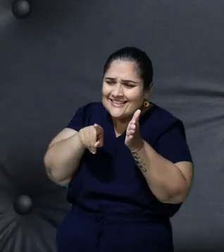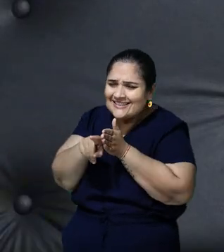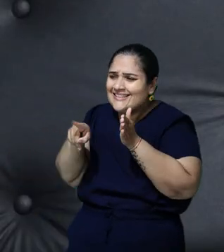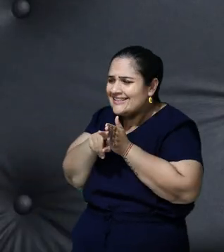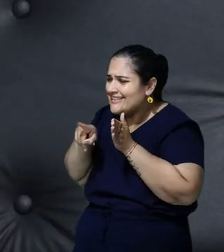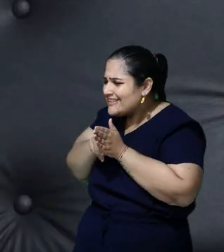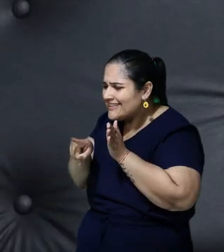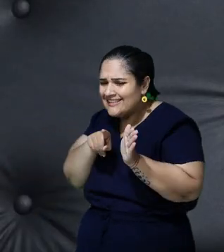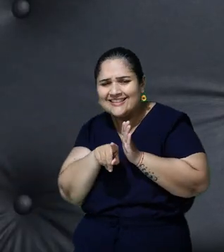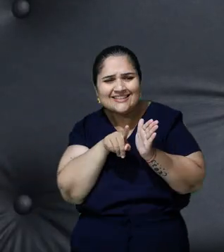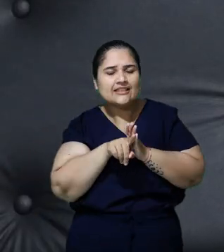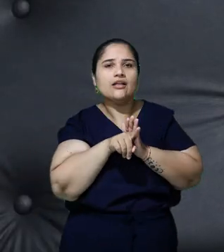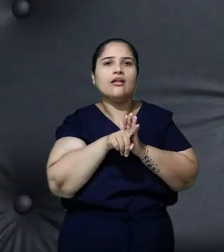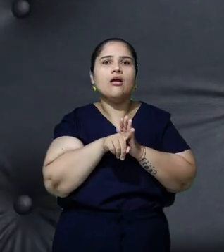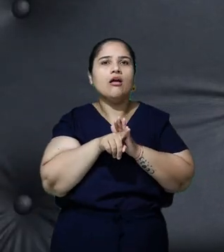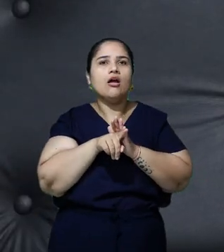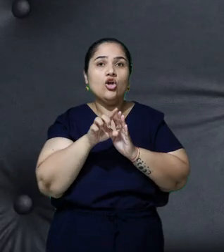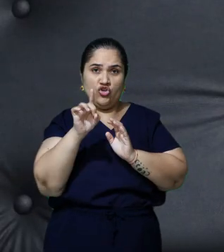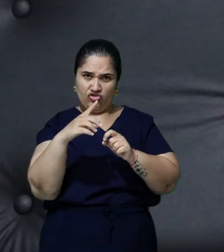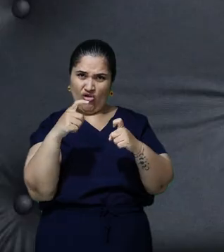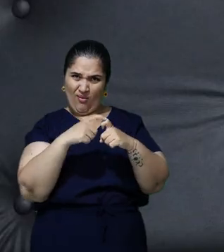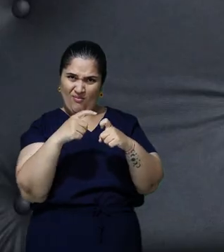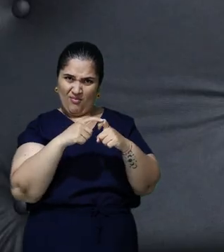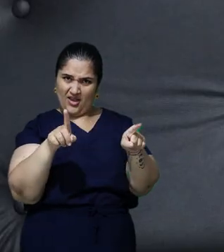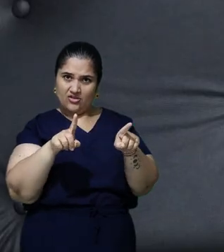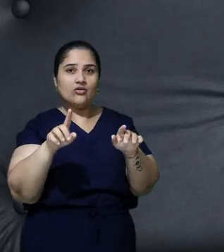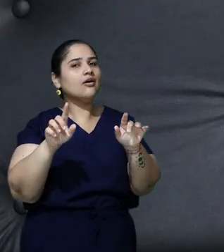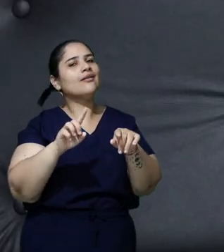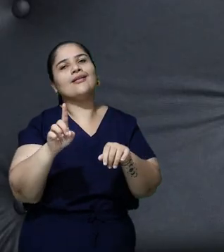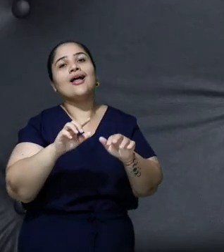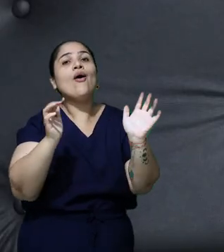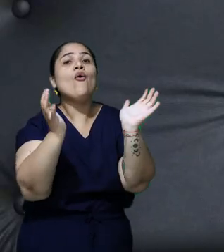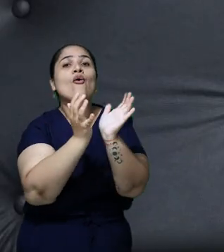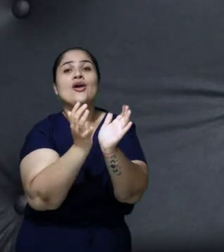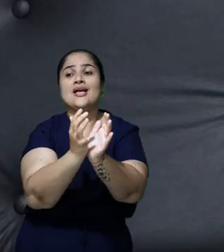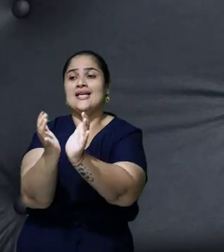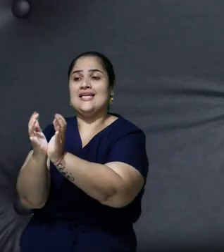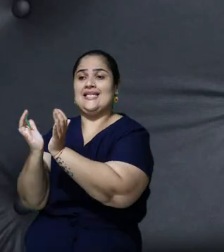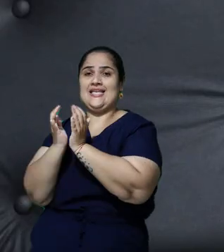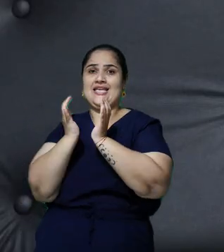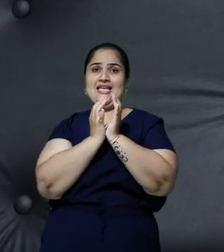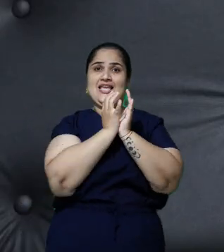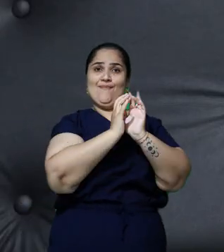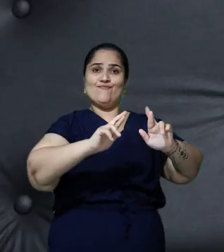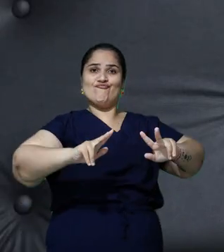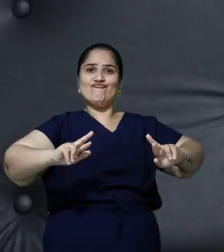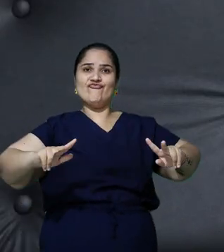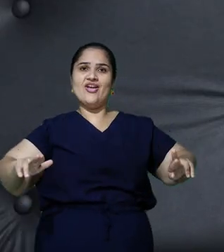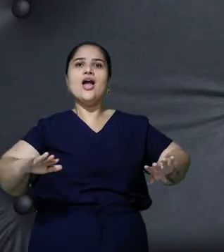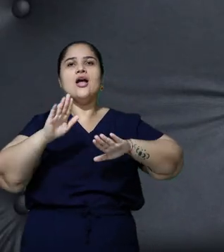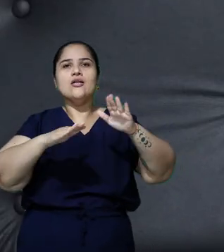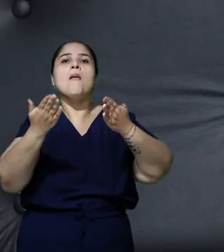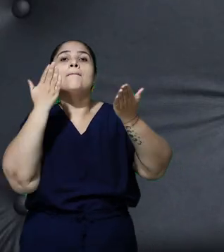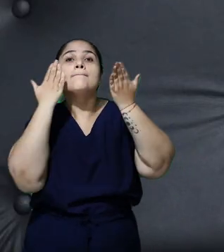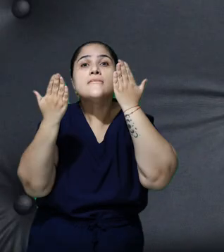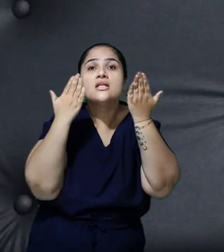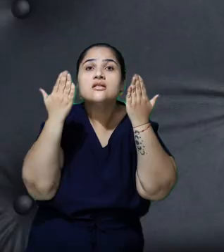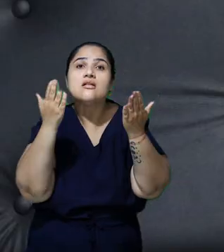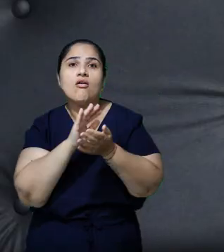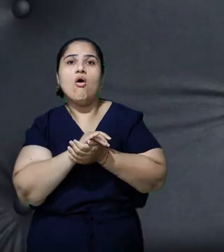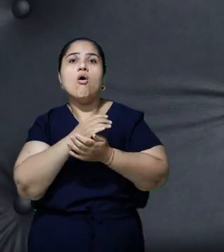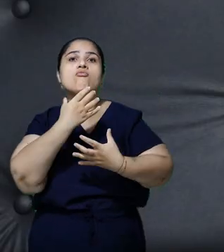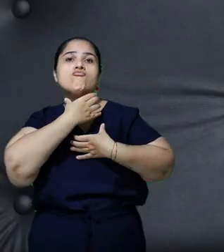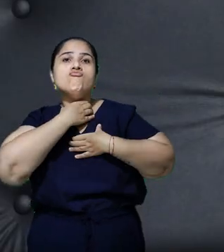médico, mas também por uma equipe multidisciplinar. Às vezes é necessária a avaliação do psicólogo, do fonoaudiólogo, do